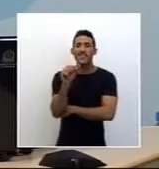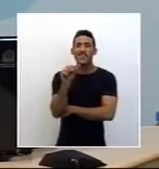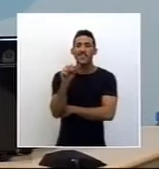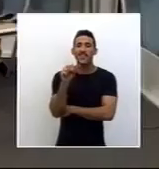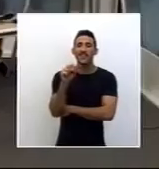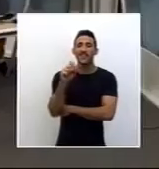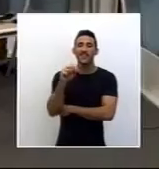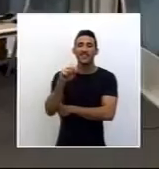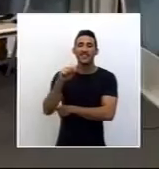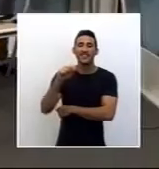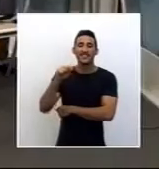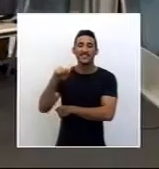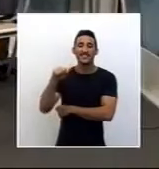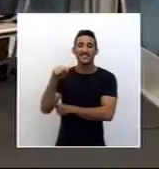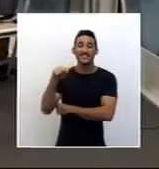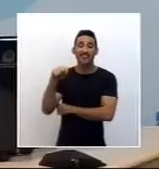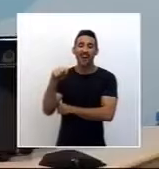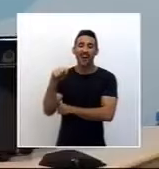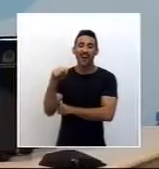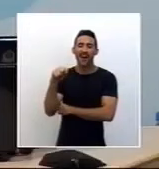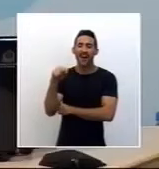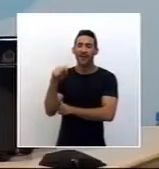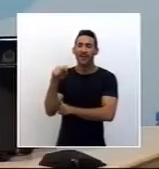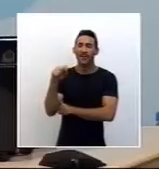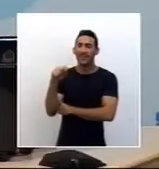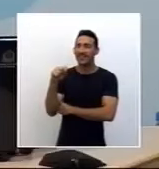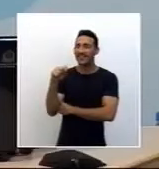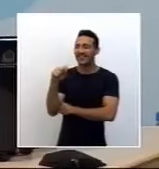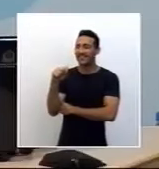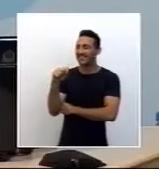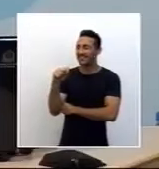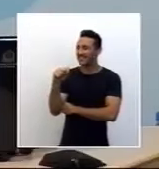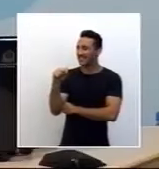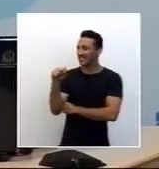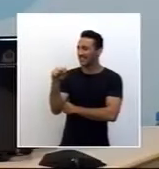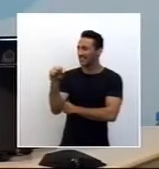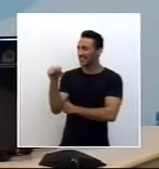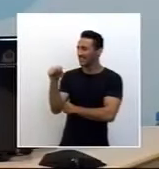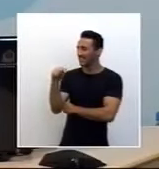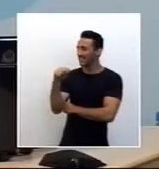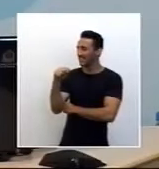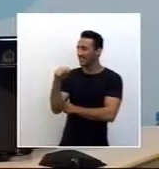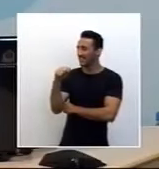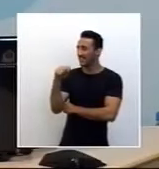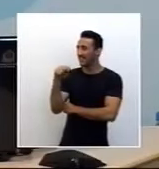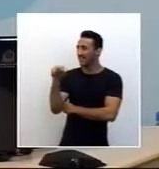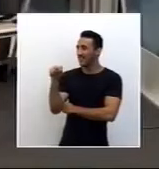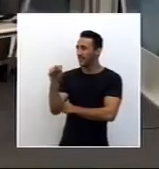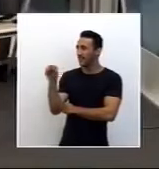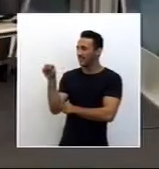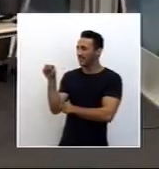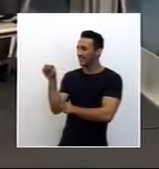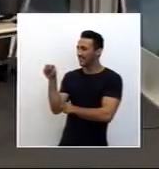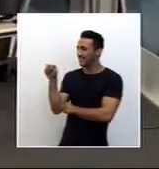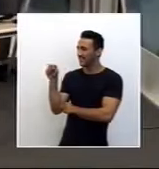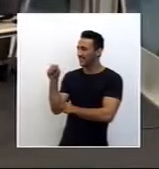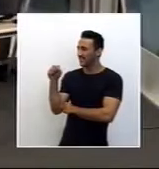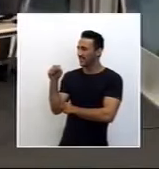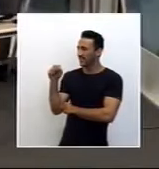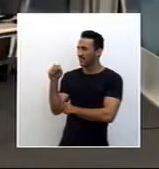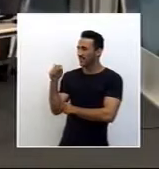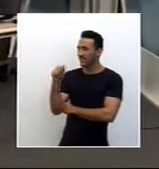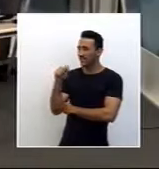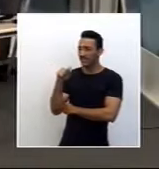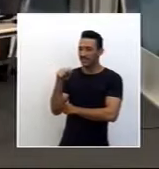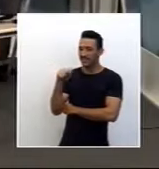território nesse essa não são o Yasmin o meio um bebezinho e outra eu tô perguntando para você